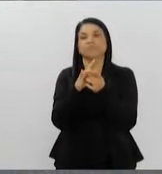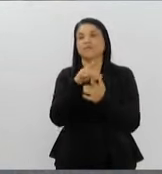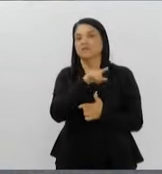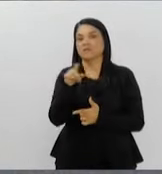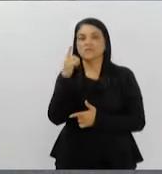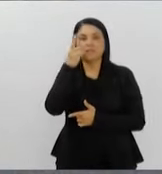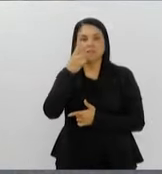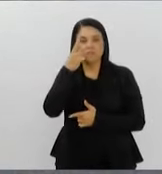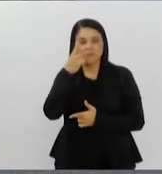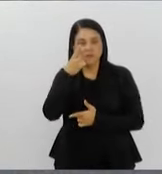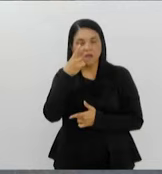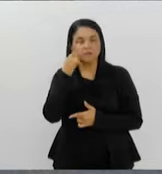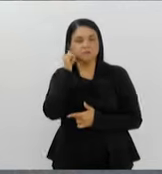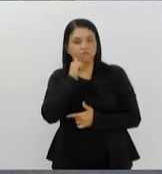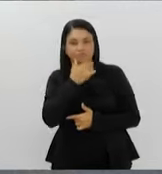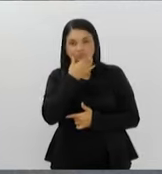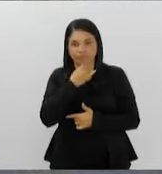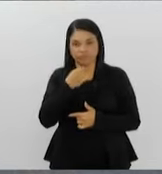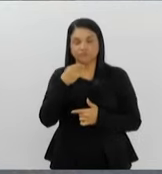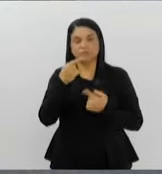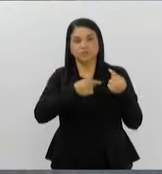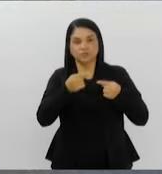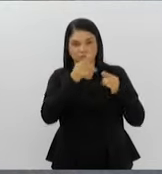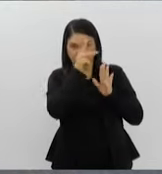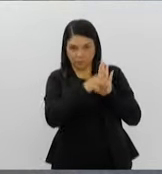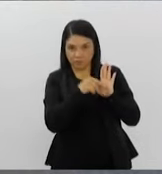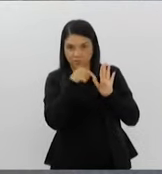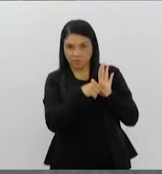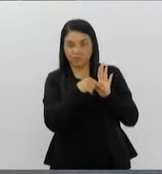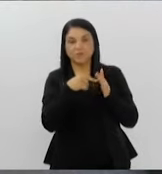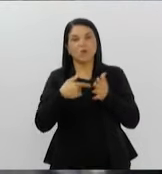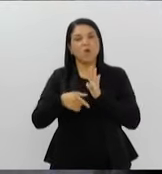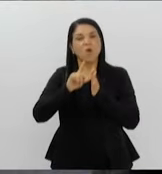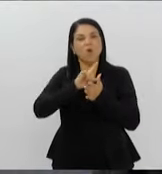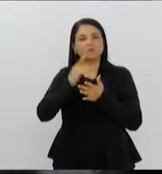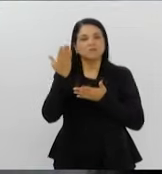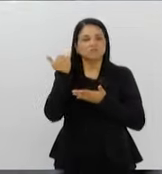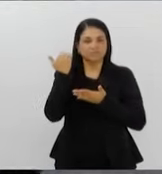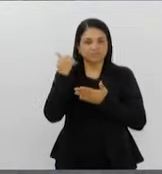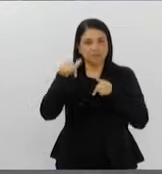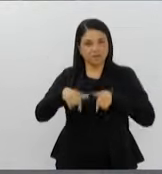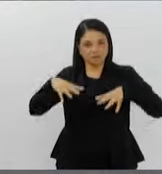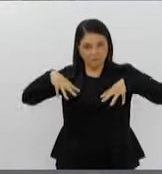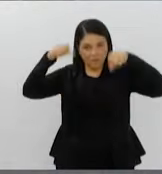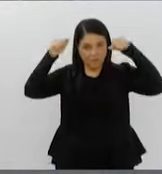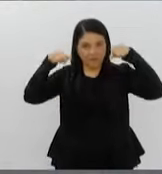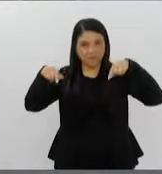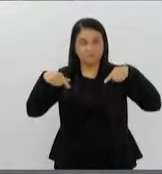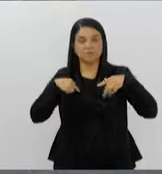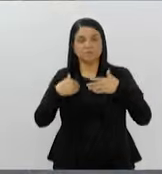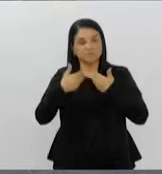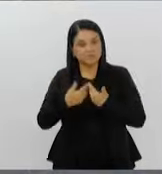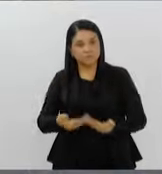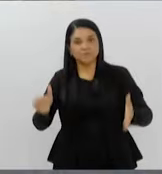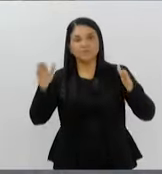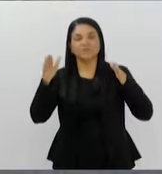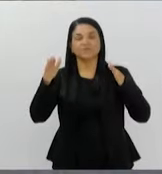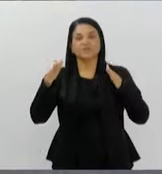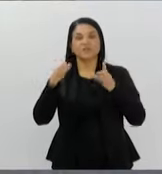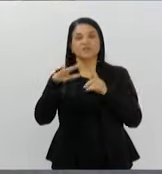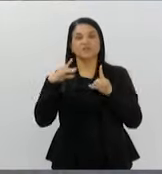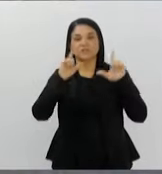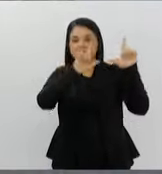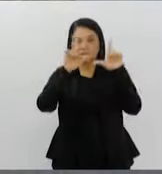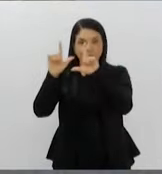né, a discussão desse projeto, ao que fizemos ontem aqui no Palácio. Ontem inauguramos a primeira exposição